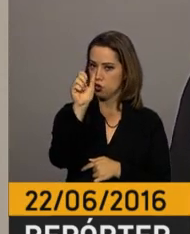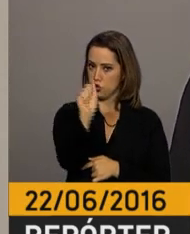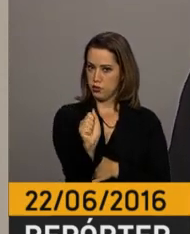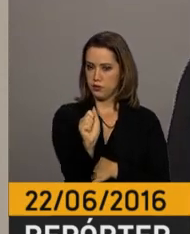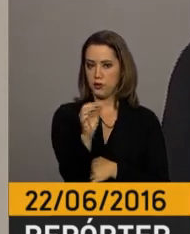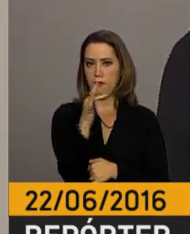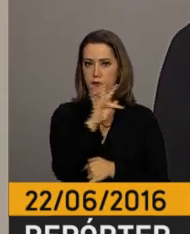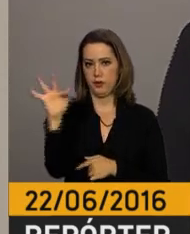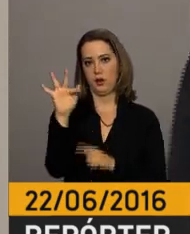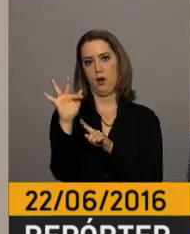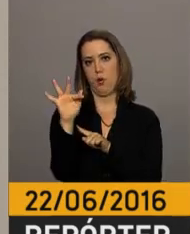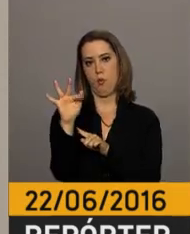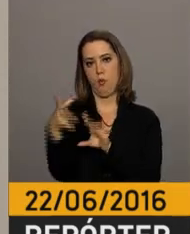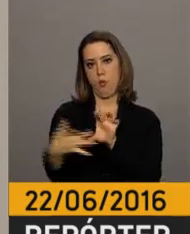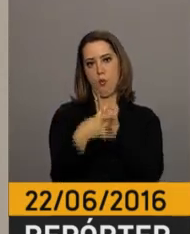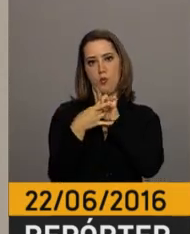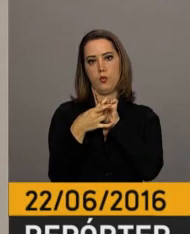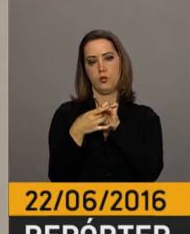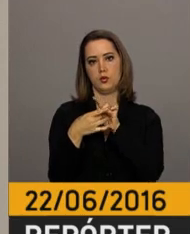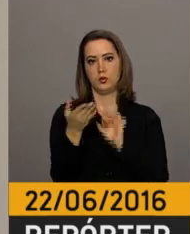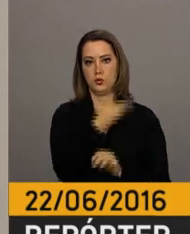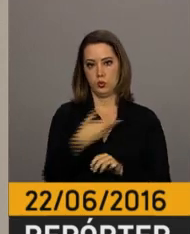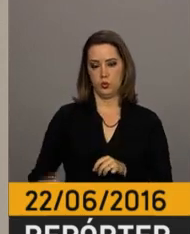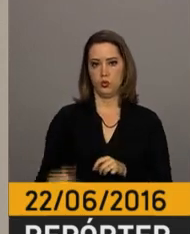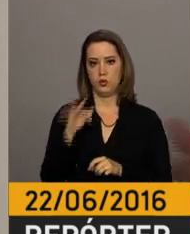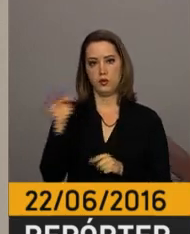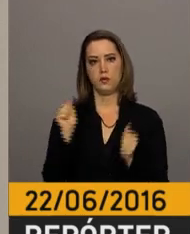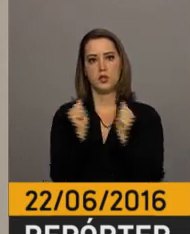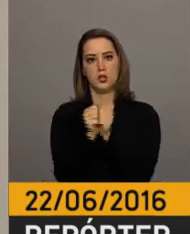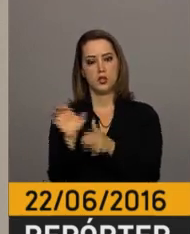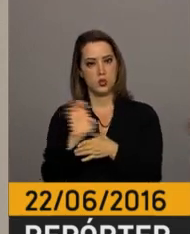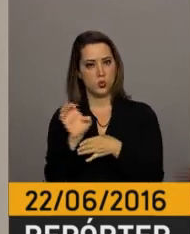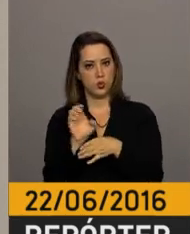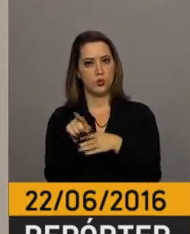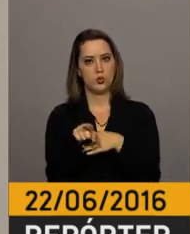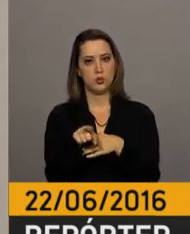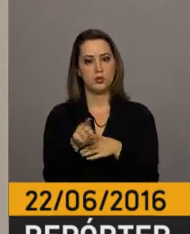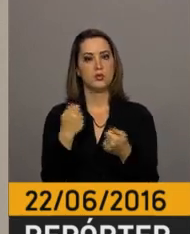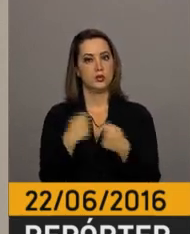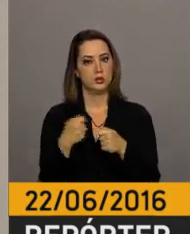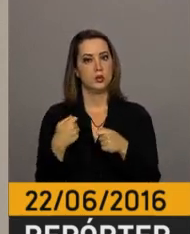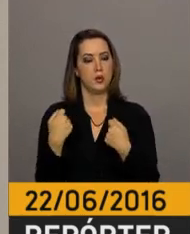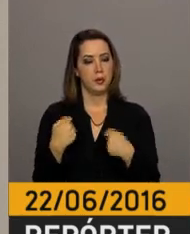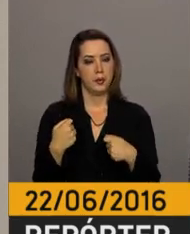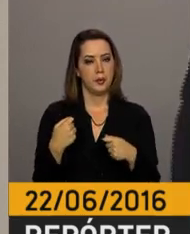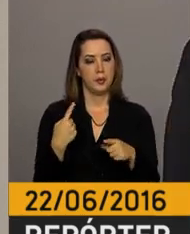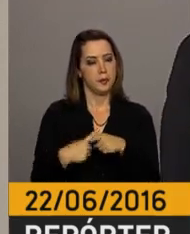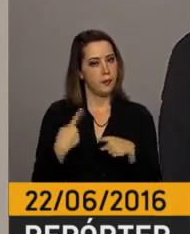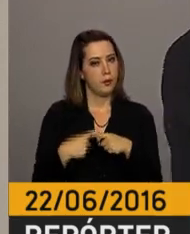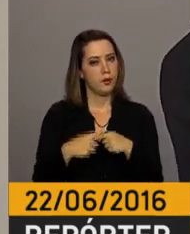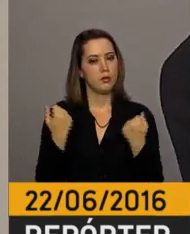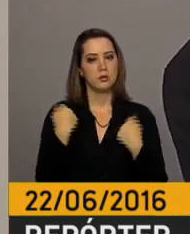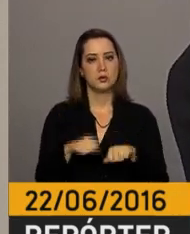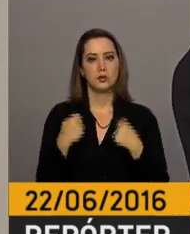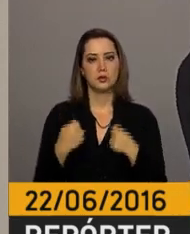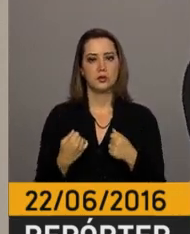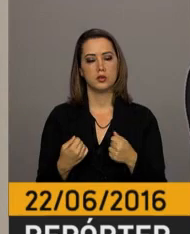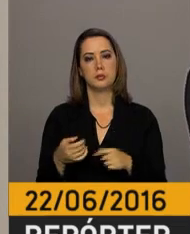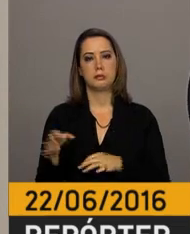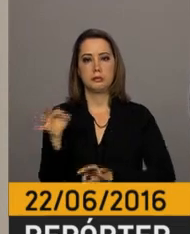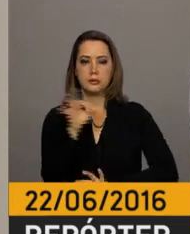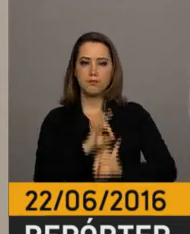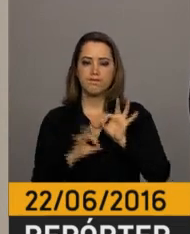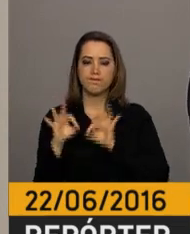necessariamente o tema da reforma tributária que trata-se de uma de uma repa S relativamente